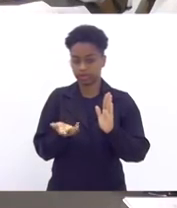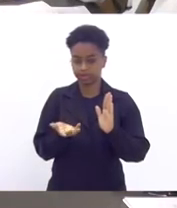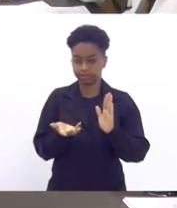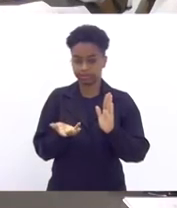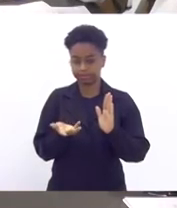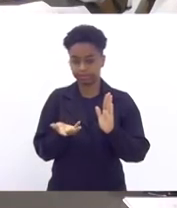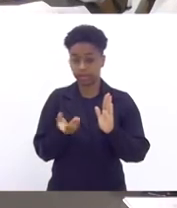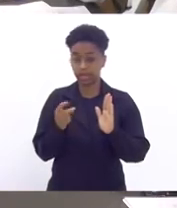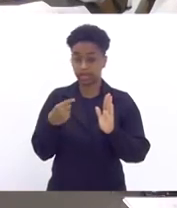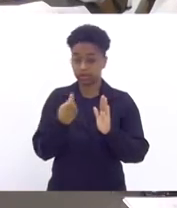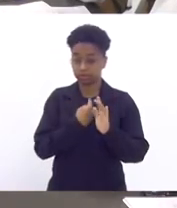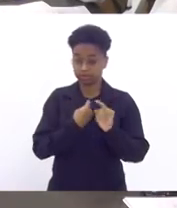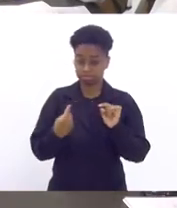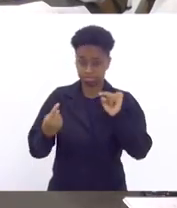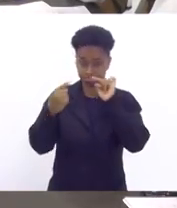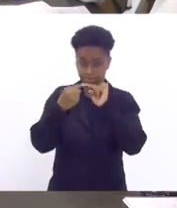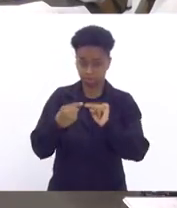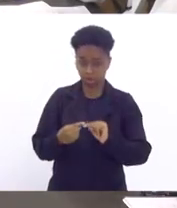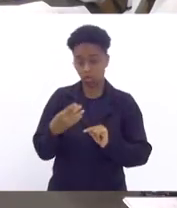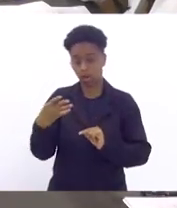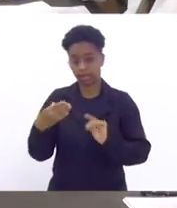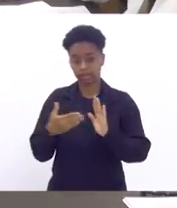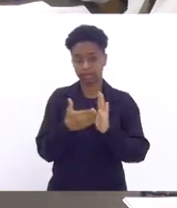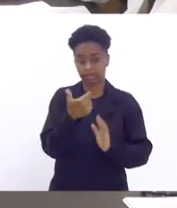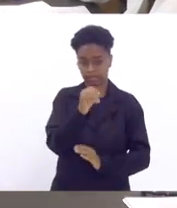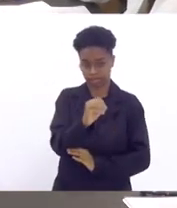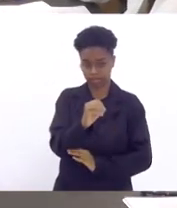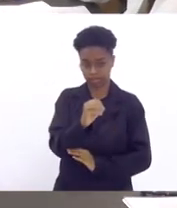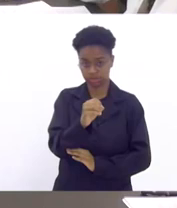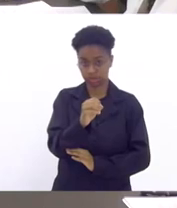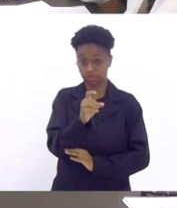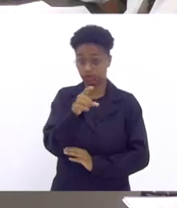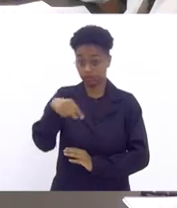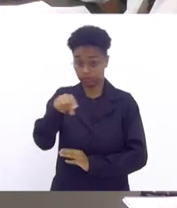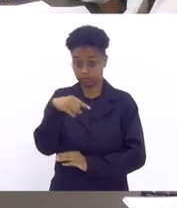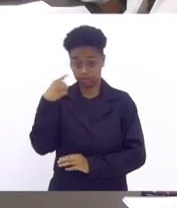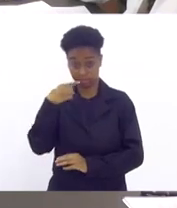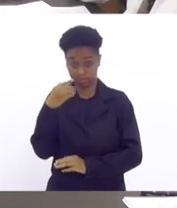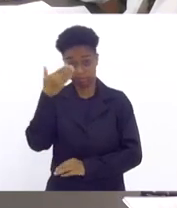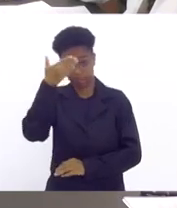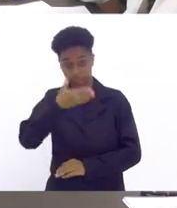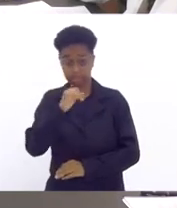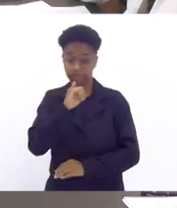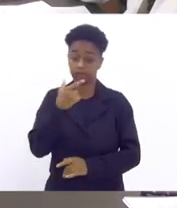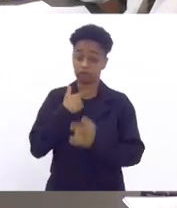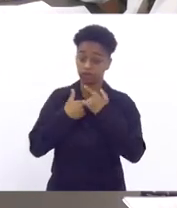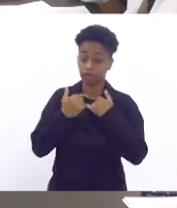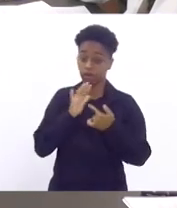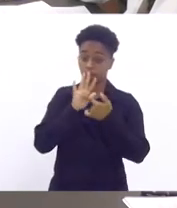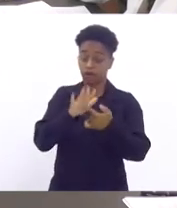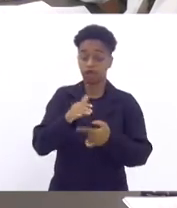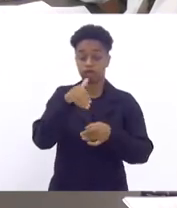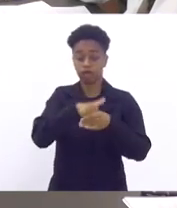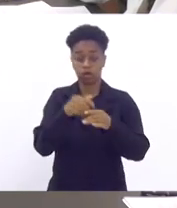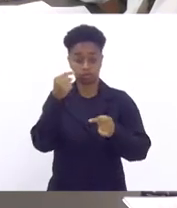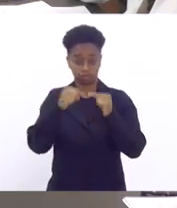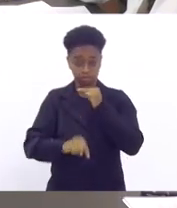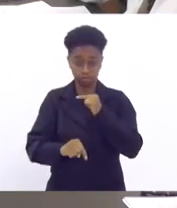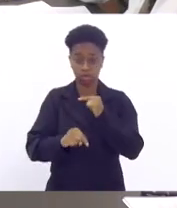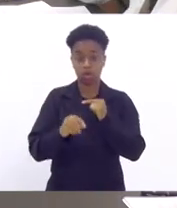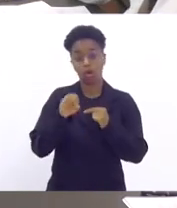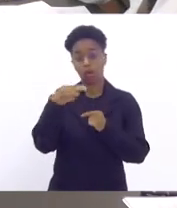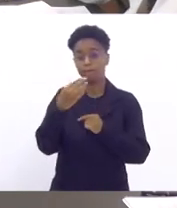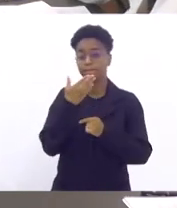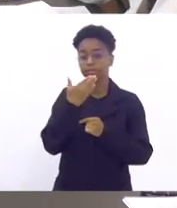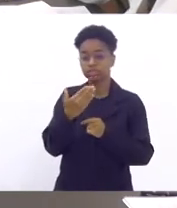que a gente relacionou que são do 4 ao 10 senhores deputados presentes que queiram apresentar voto divergente apartado pedir